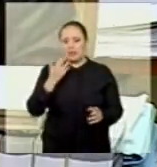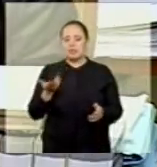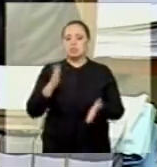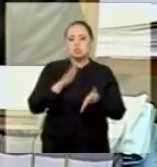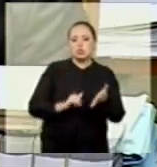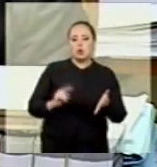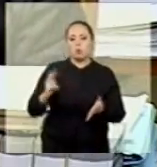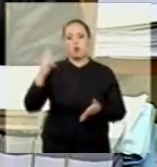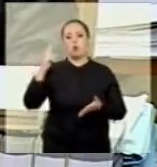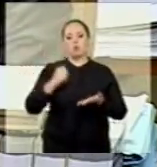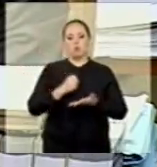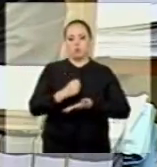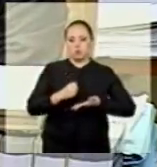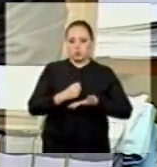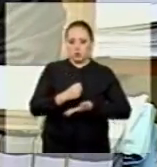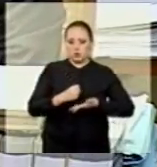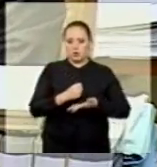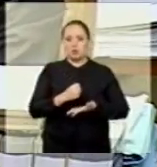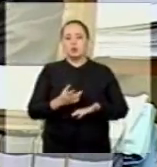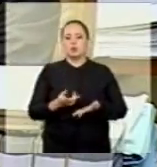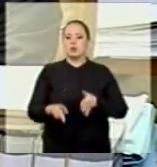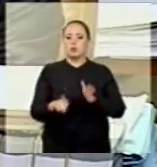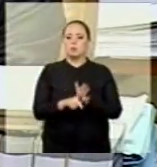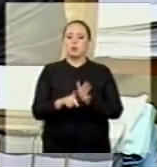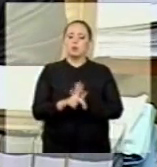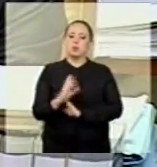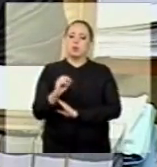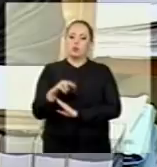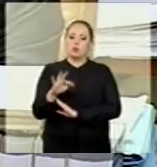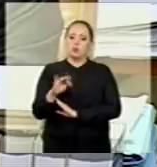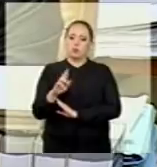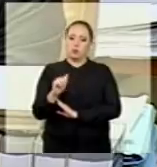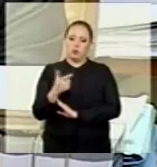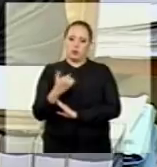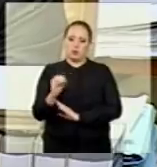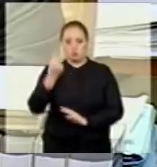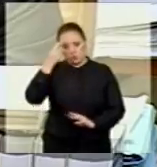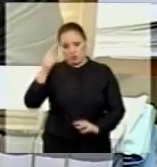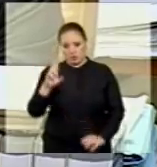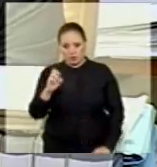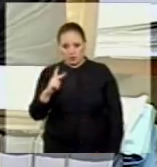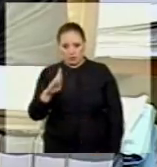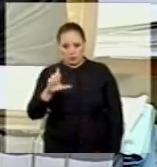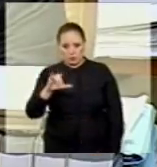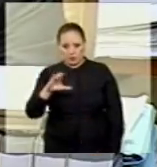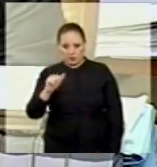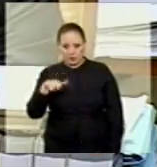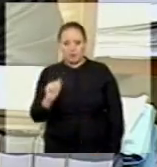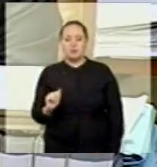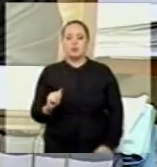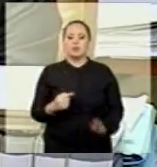valor fundamental a essa própria configuração da ideia republicana, que se orienta pelo